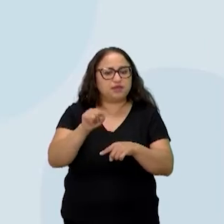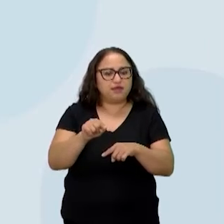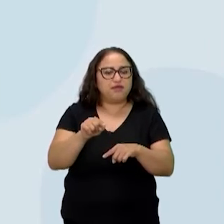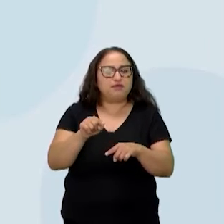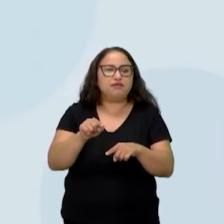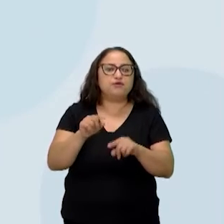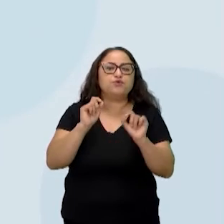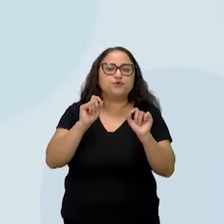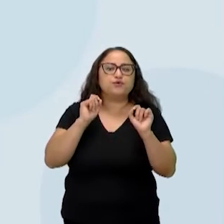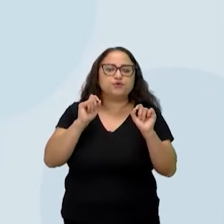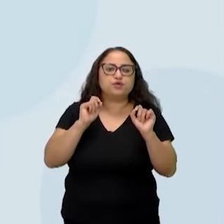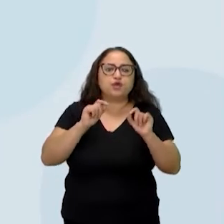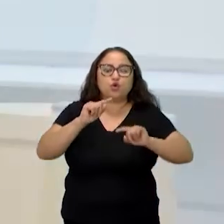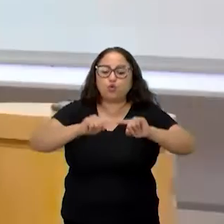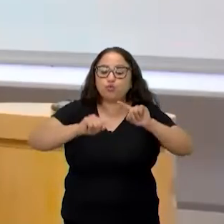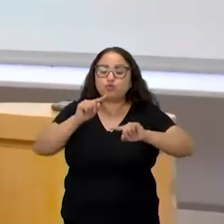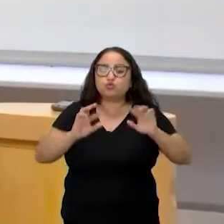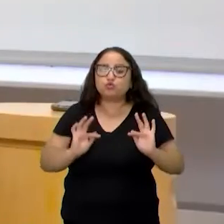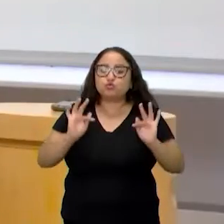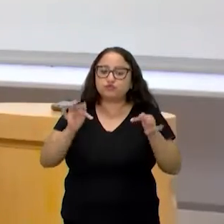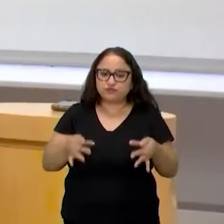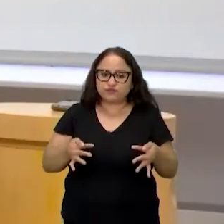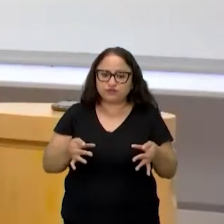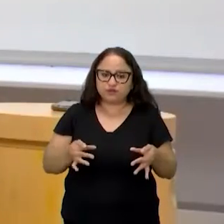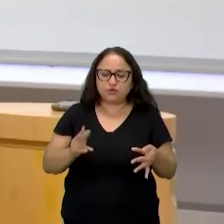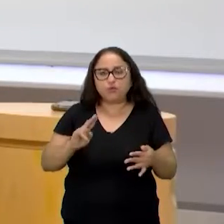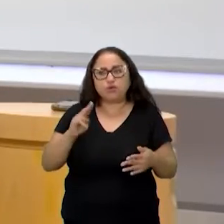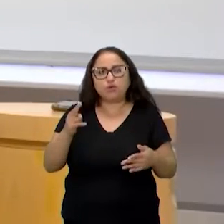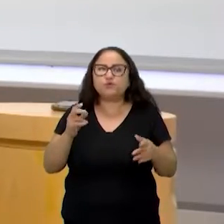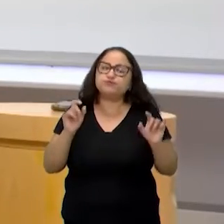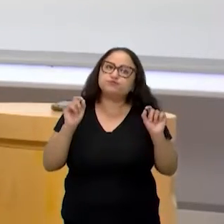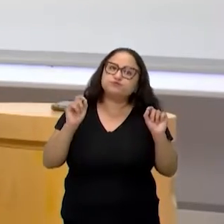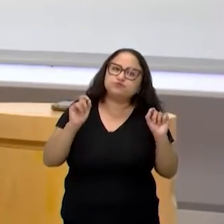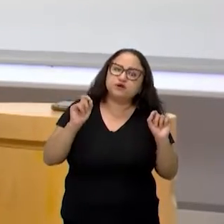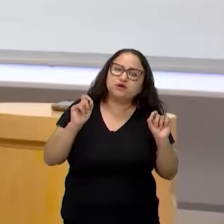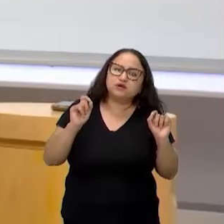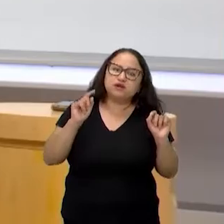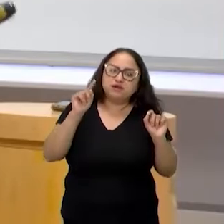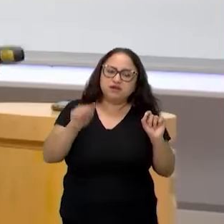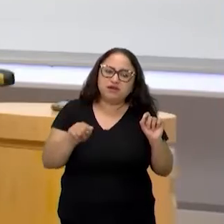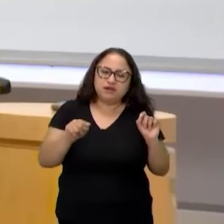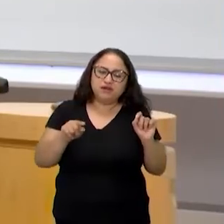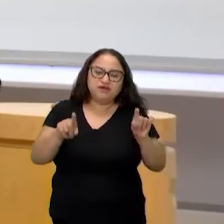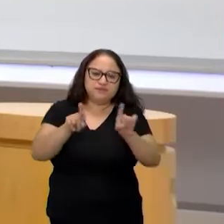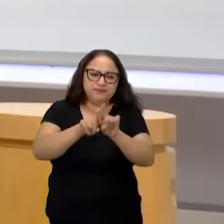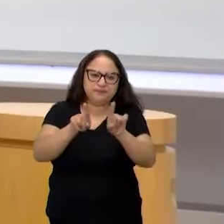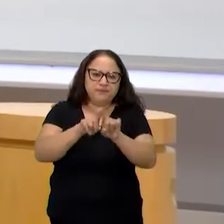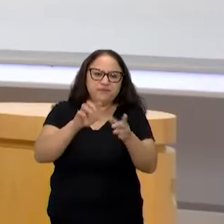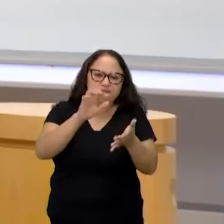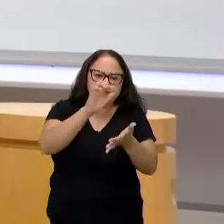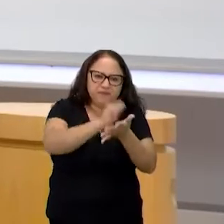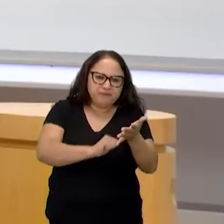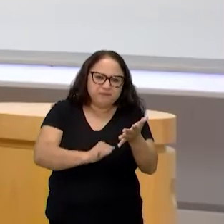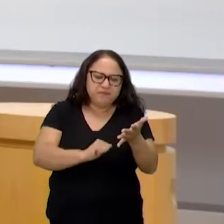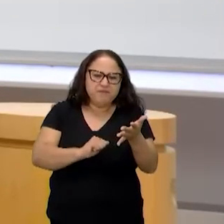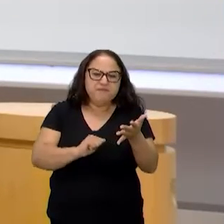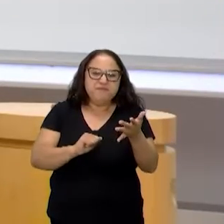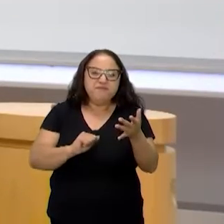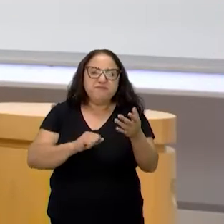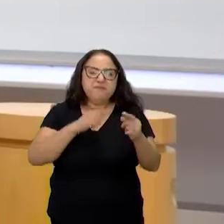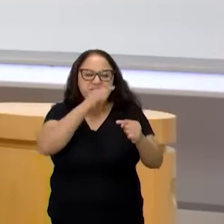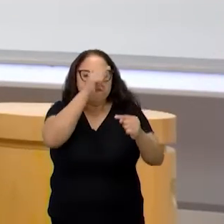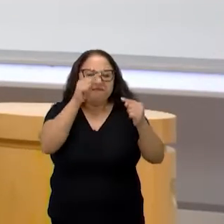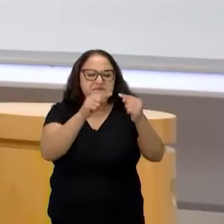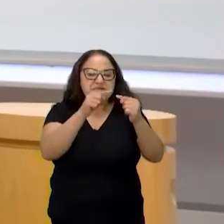sendo também o produto final, né? Ou seja, já acaba sendo, além do registro, acaba sendo também o meu